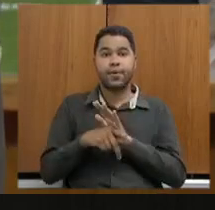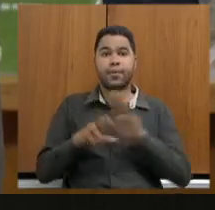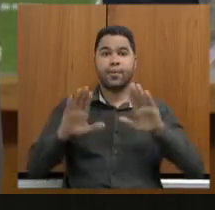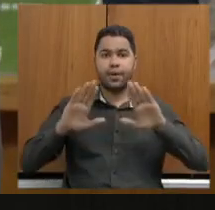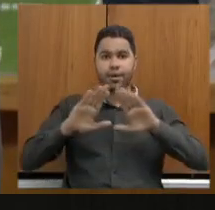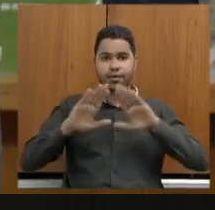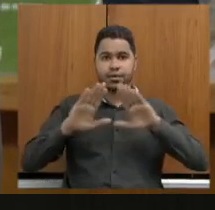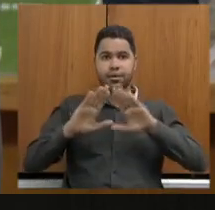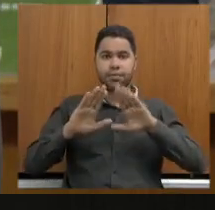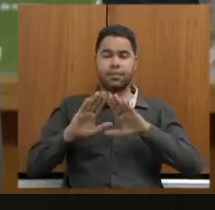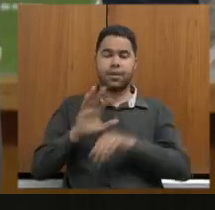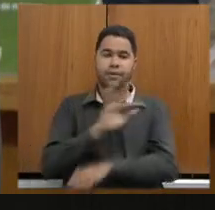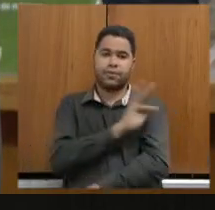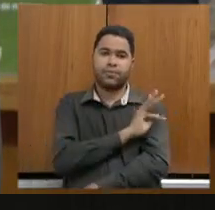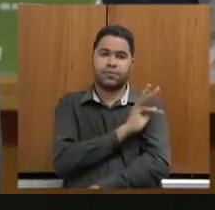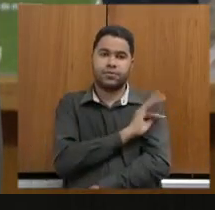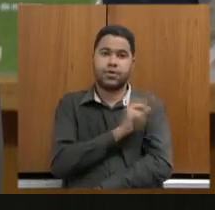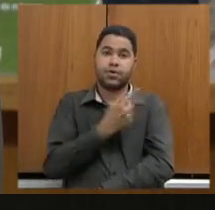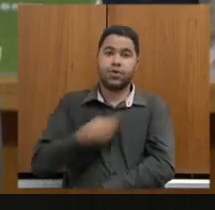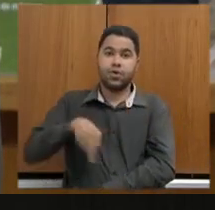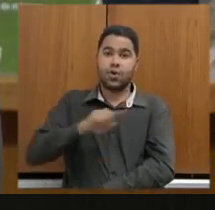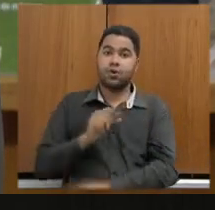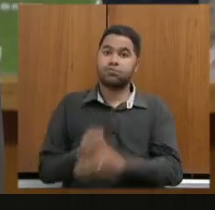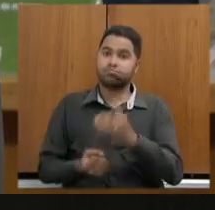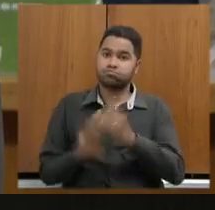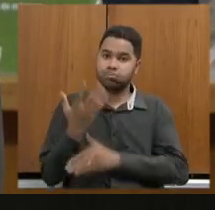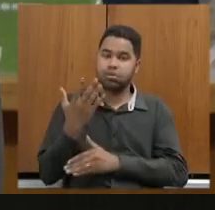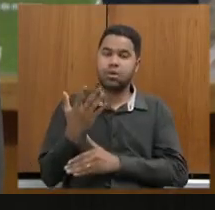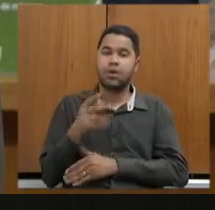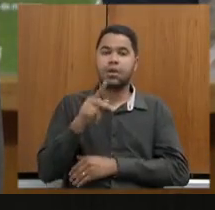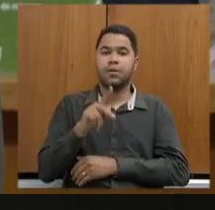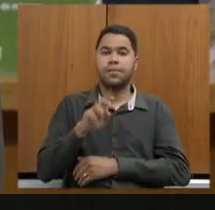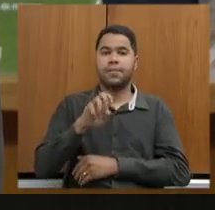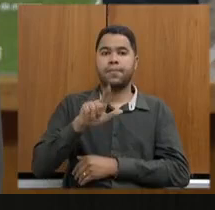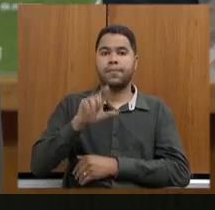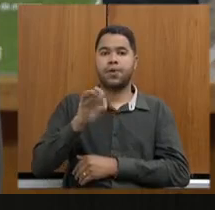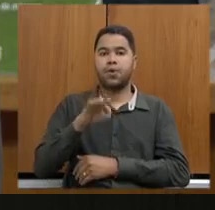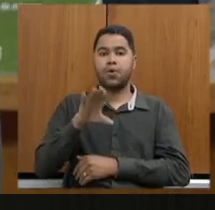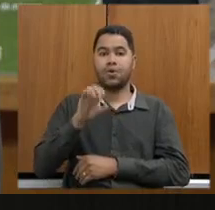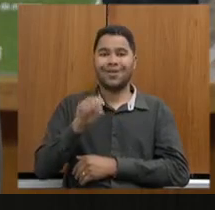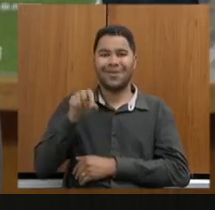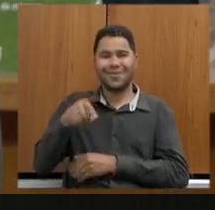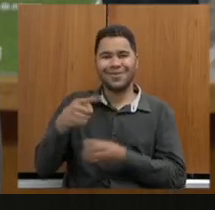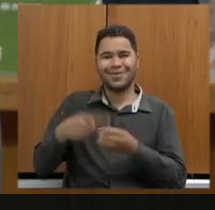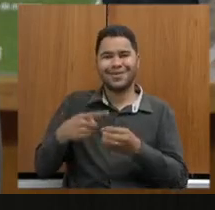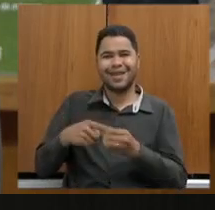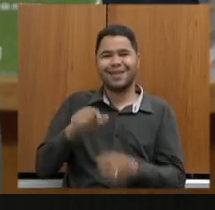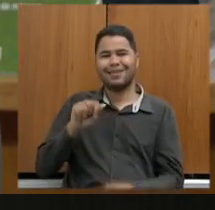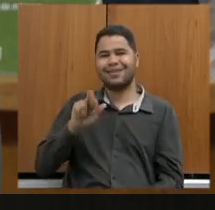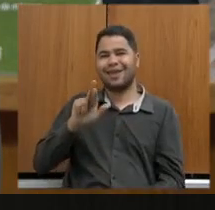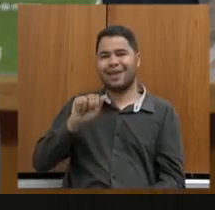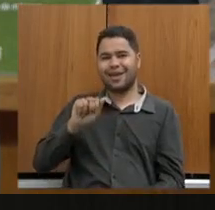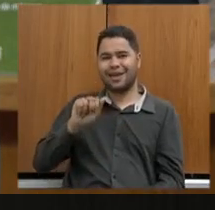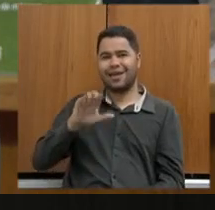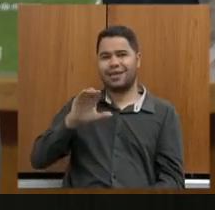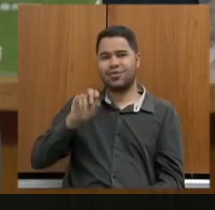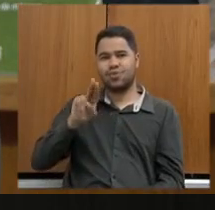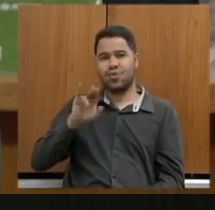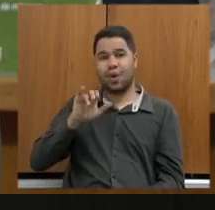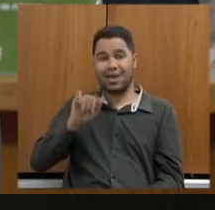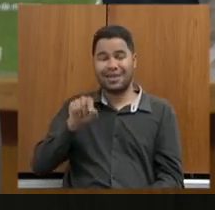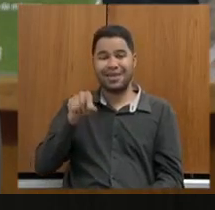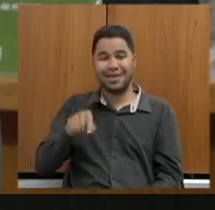Assembleia fiscaliza então nós inauguramos um pelotão na cidade de Araçuaí no dia Dezessete de maio de